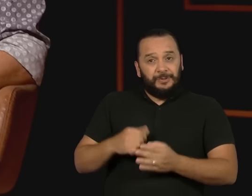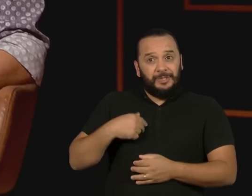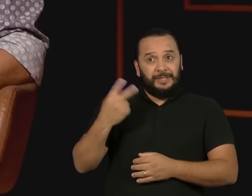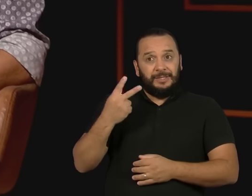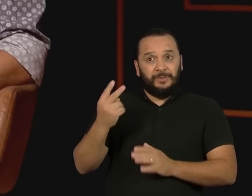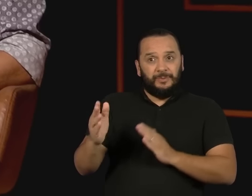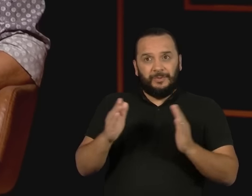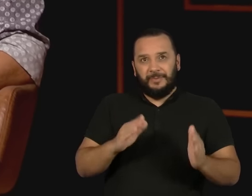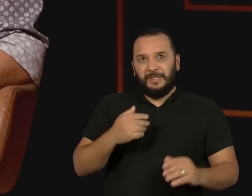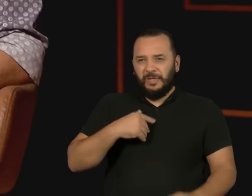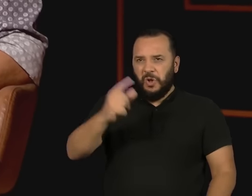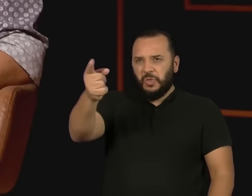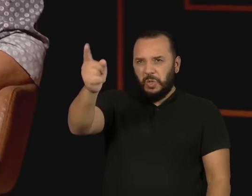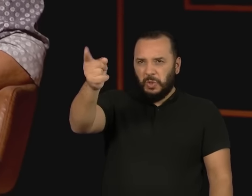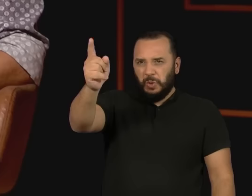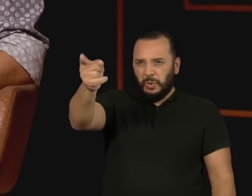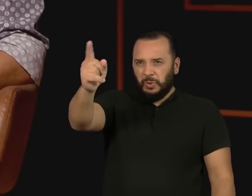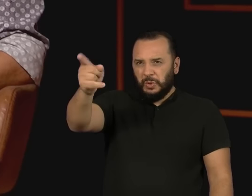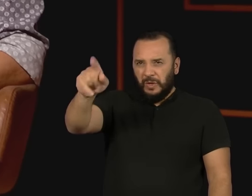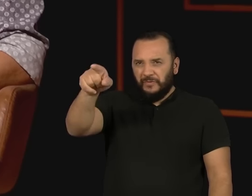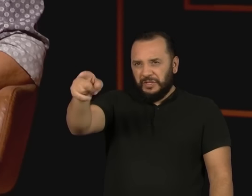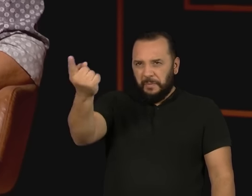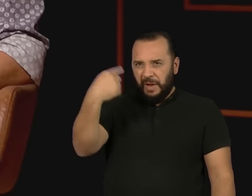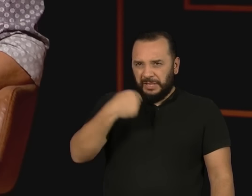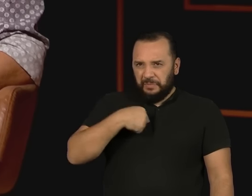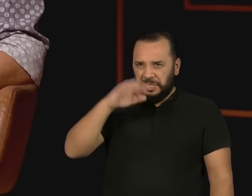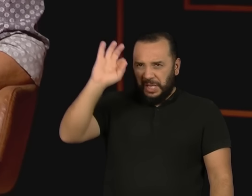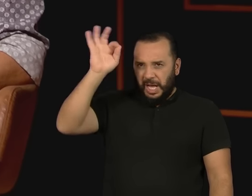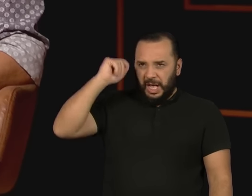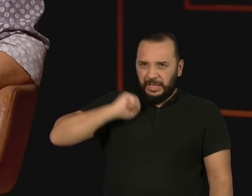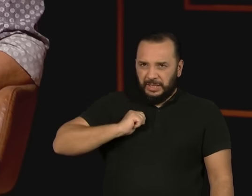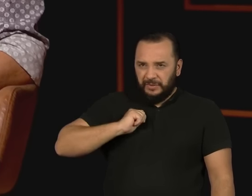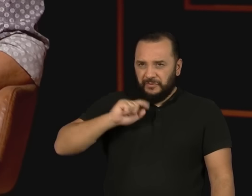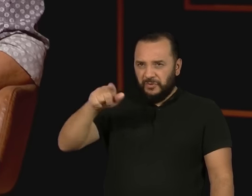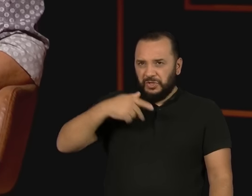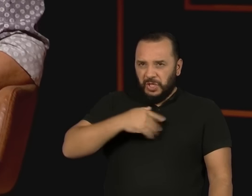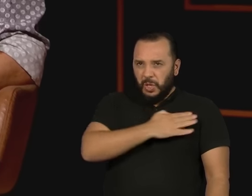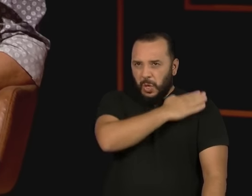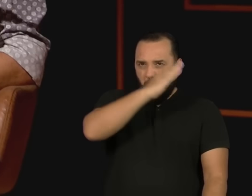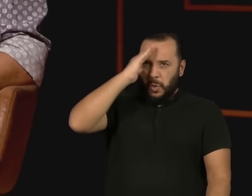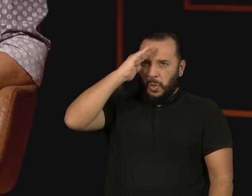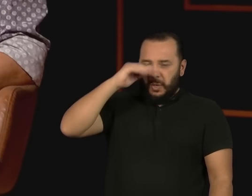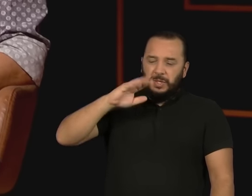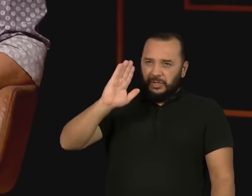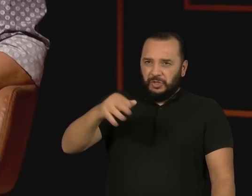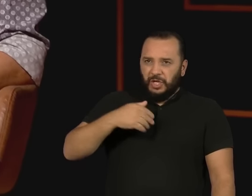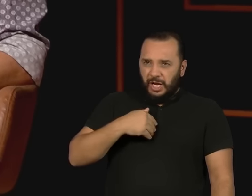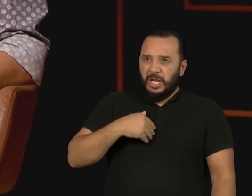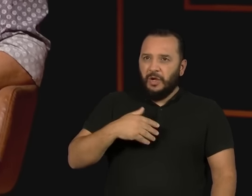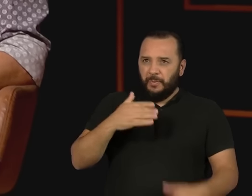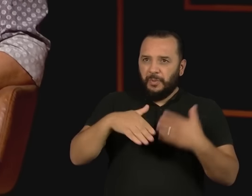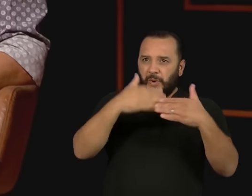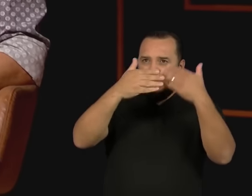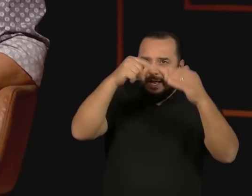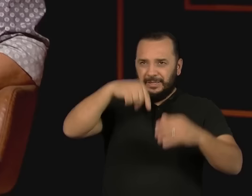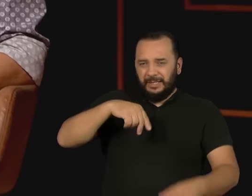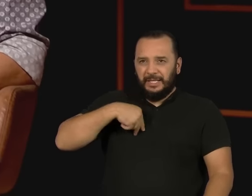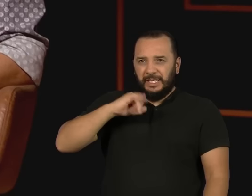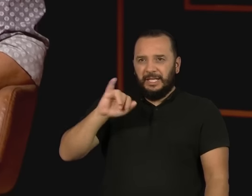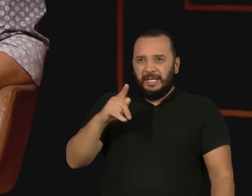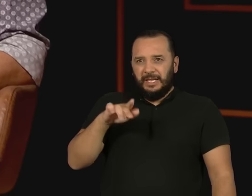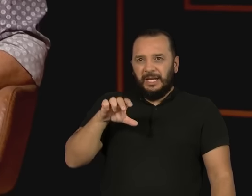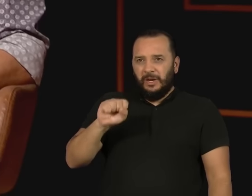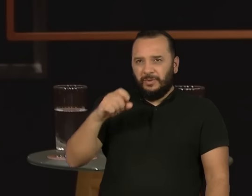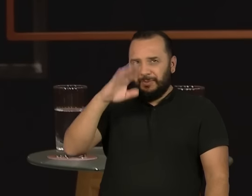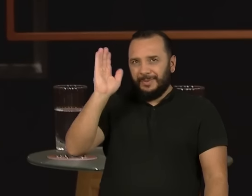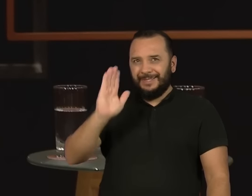cena, tinha que botar o dedo na cara do Fagundes e falar: o senhor não manda aqui em nada, Coronel Rabelo Bastos. Eu vou trazer o progresso para Ilhéus, eu vou trazer o progresso